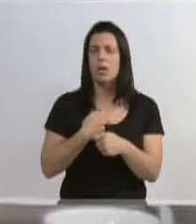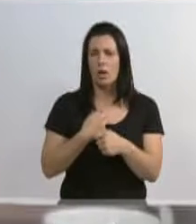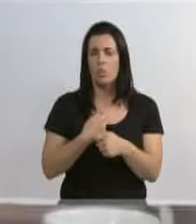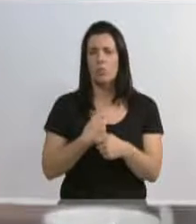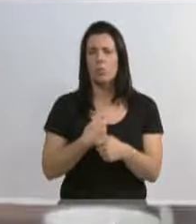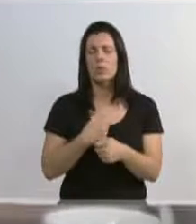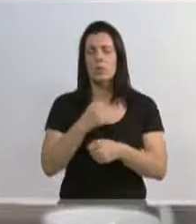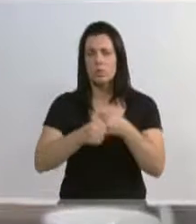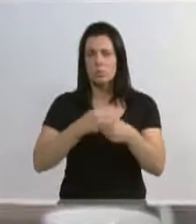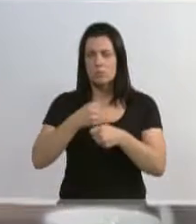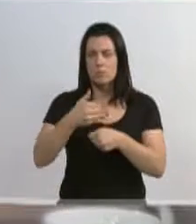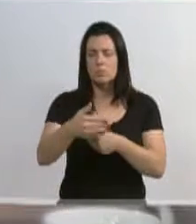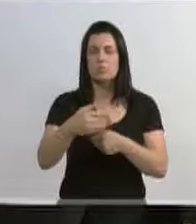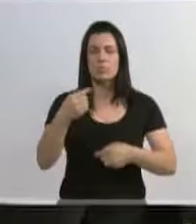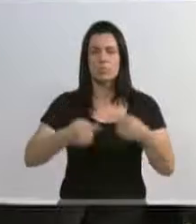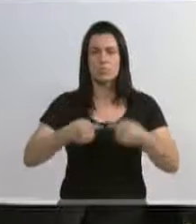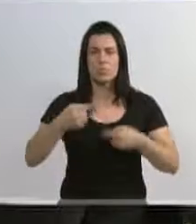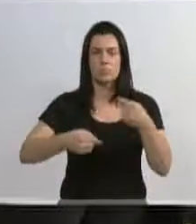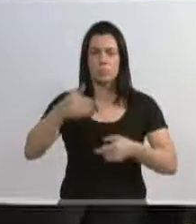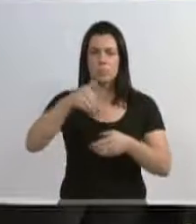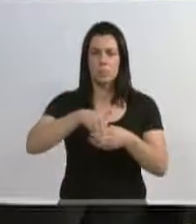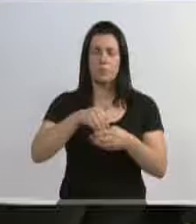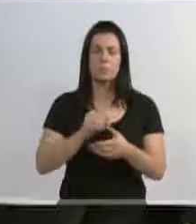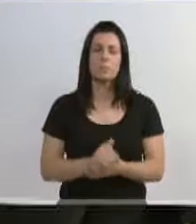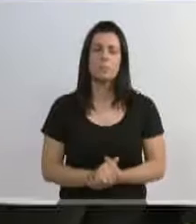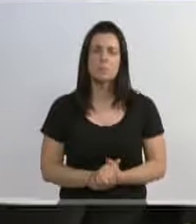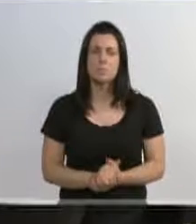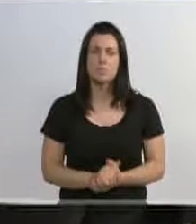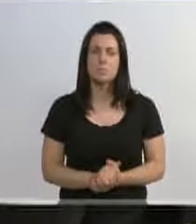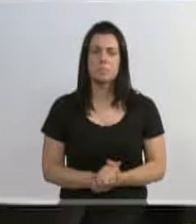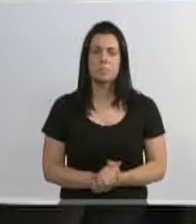2017. Em discussão, em votação.